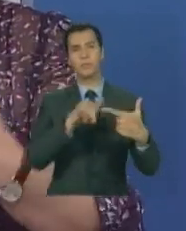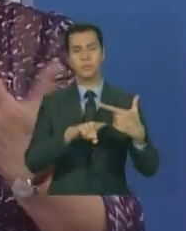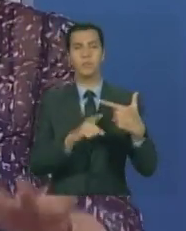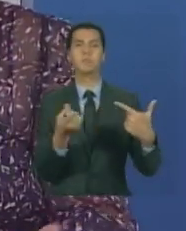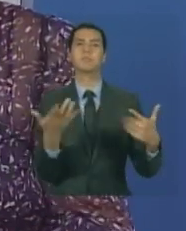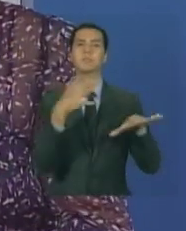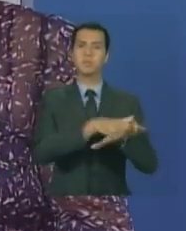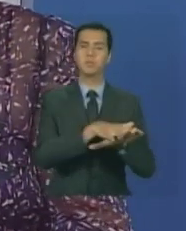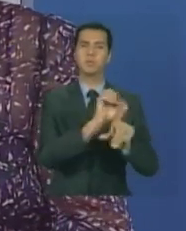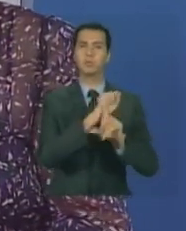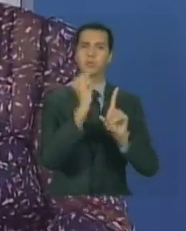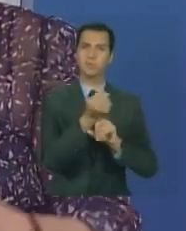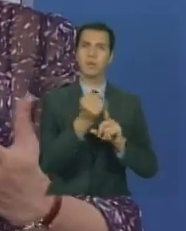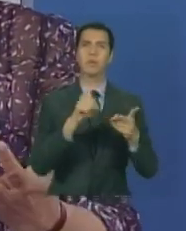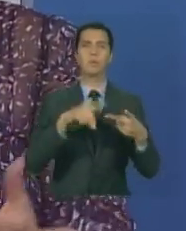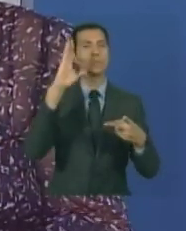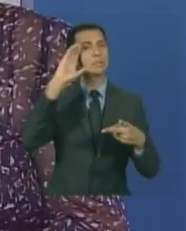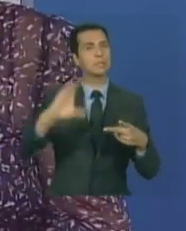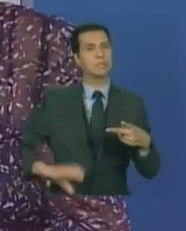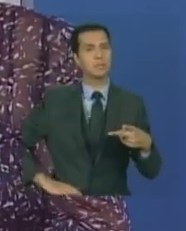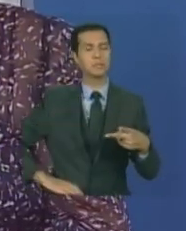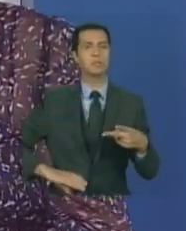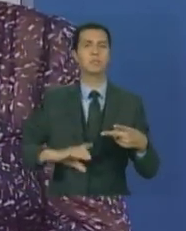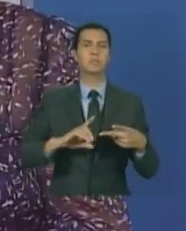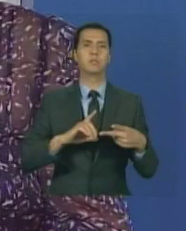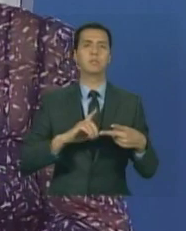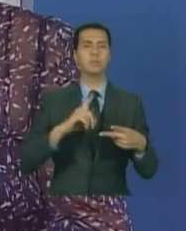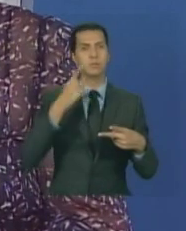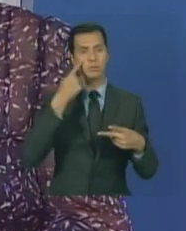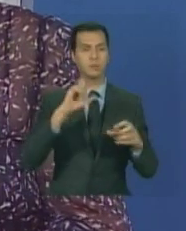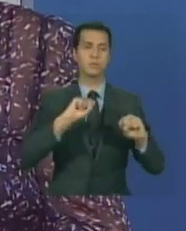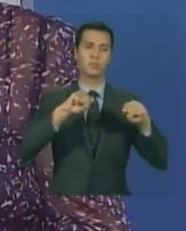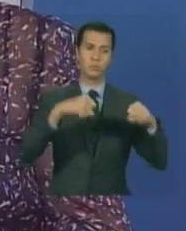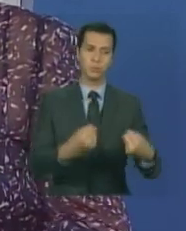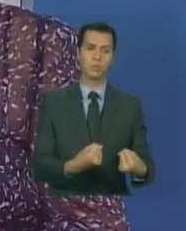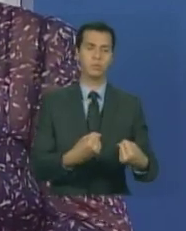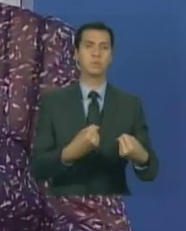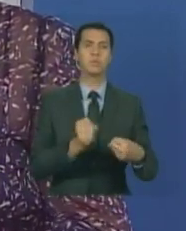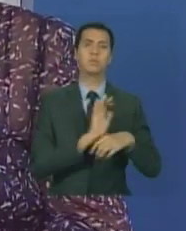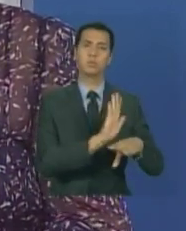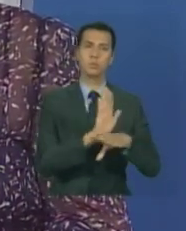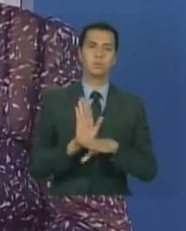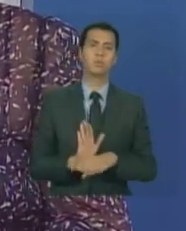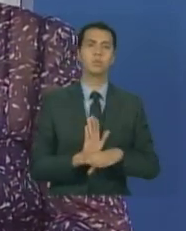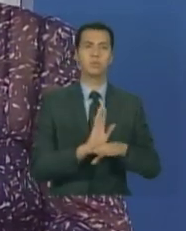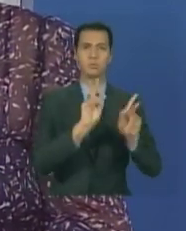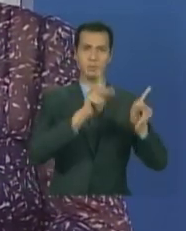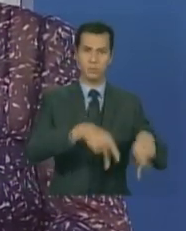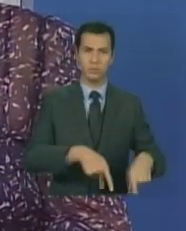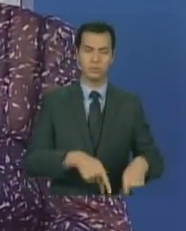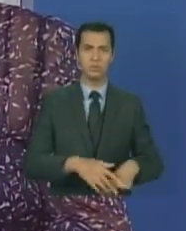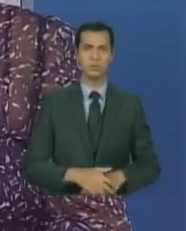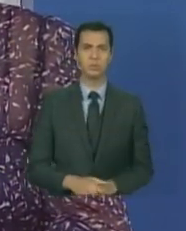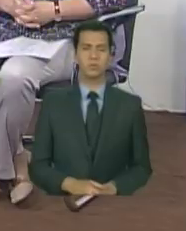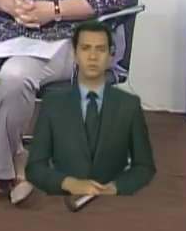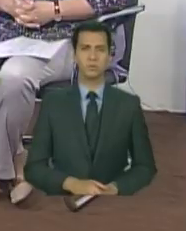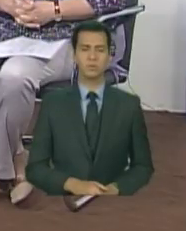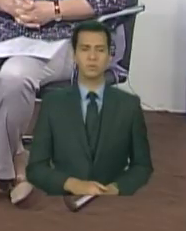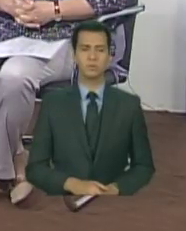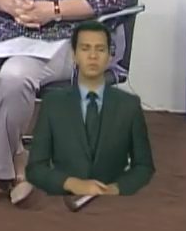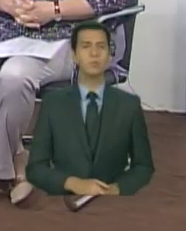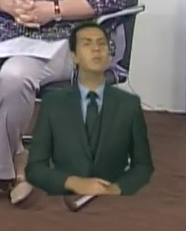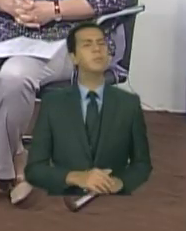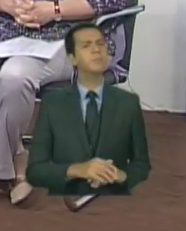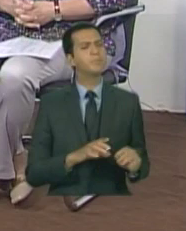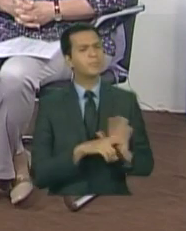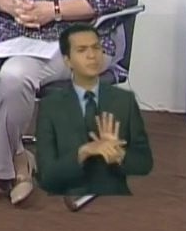social, mais de cidadania, na perspectiva do fortalecimento dessas pessoas, dessas famílias. A interação, então, o que a senhora